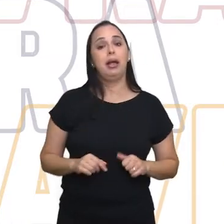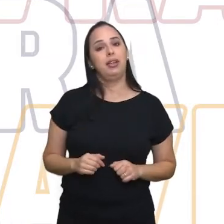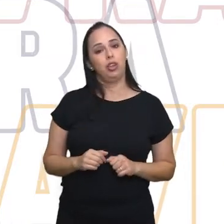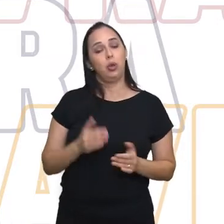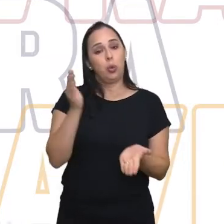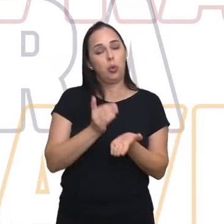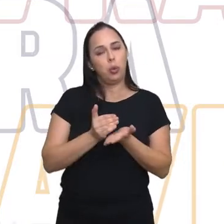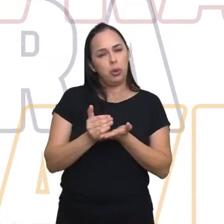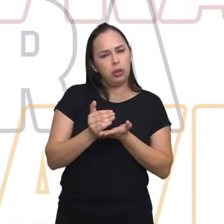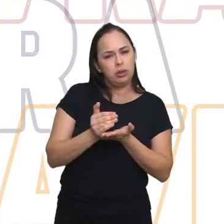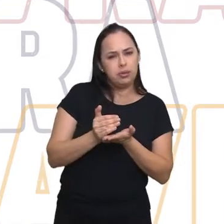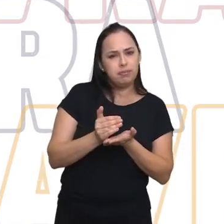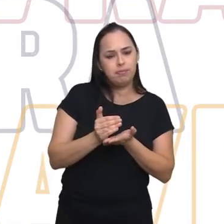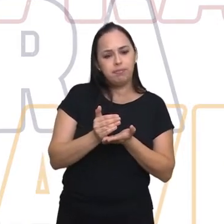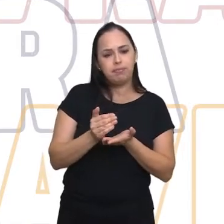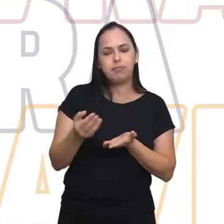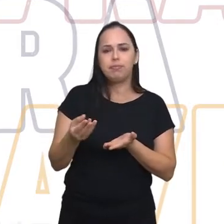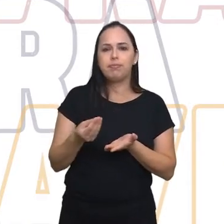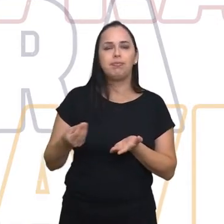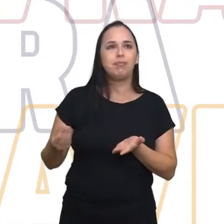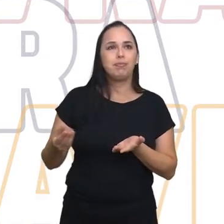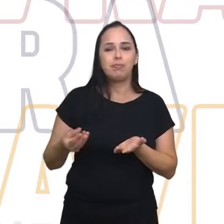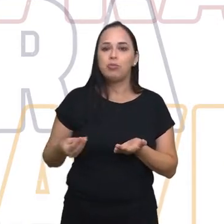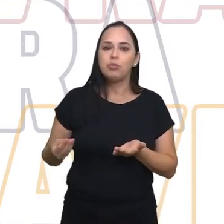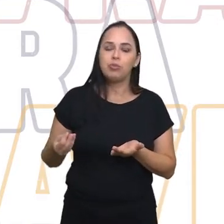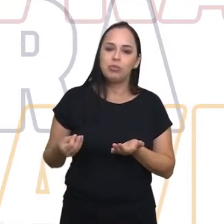A princípio,